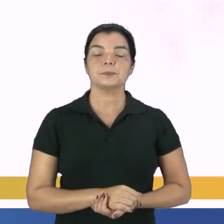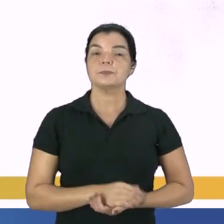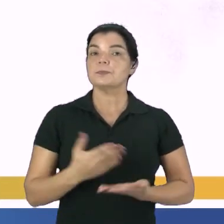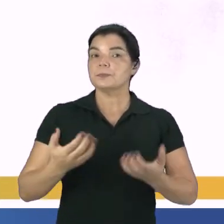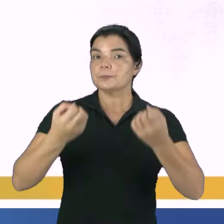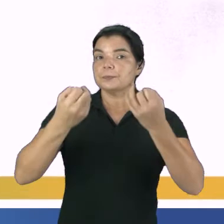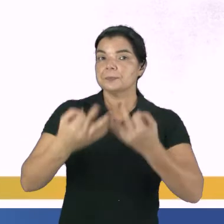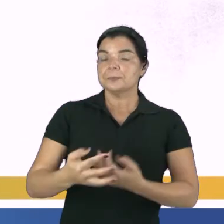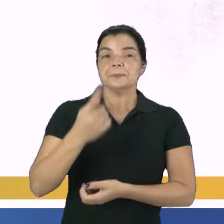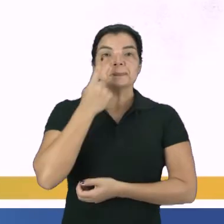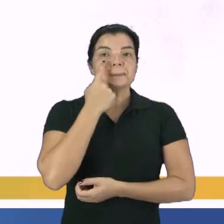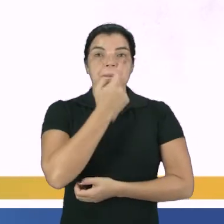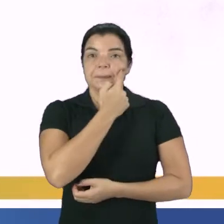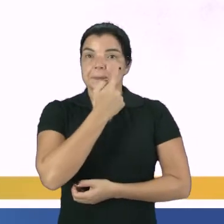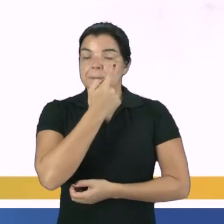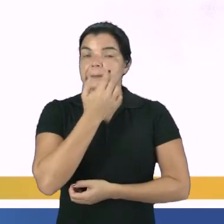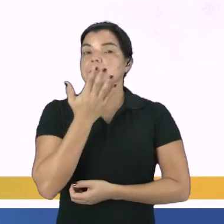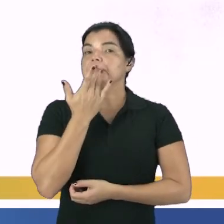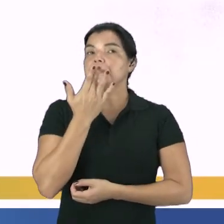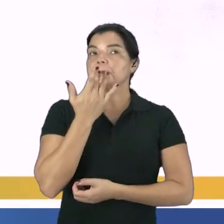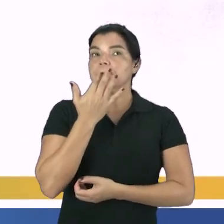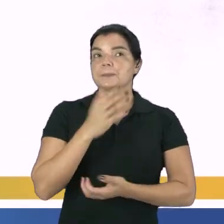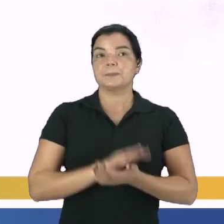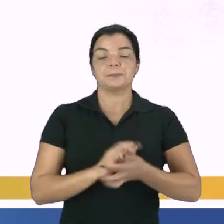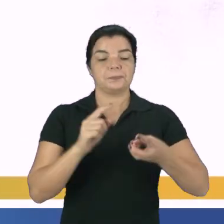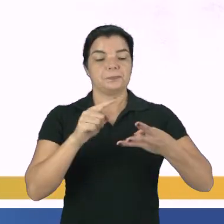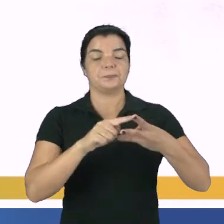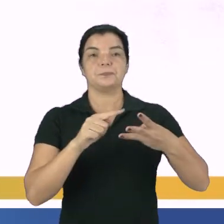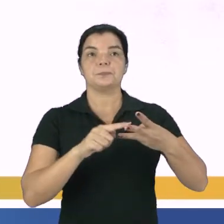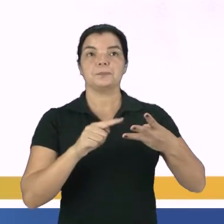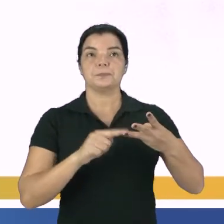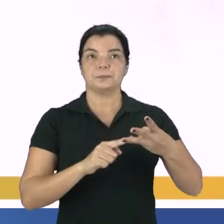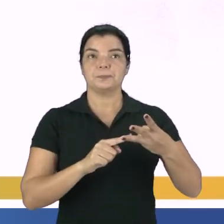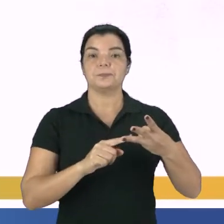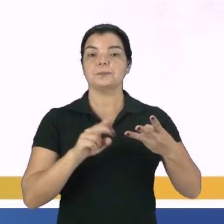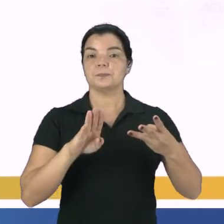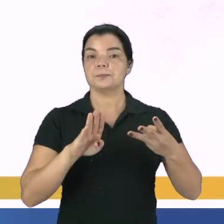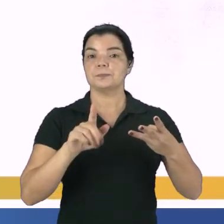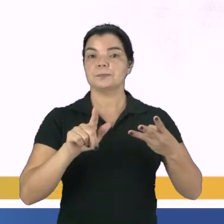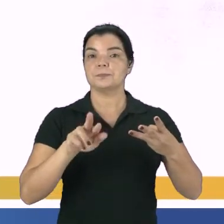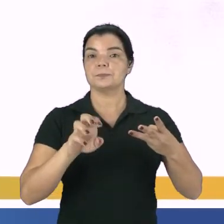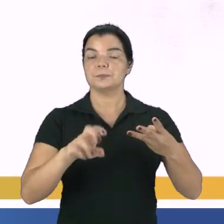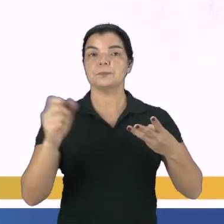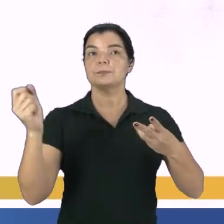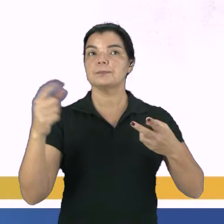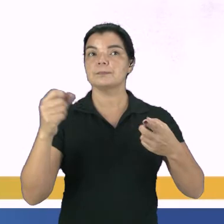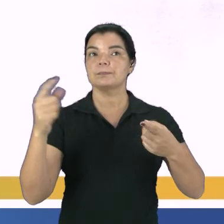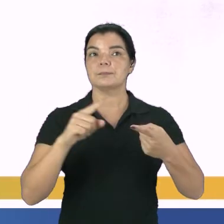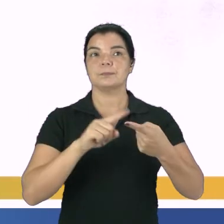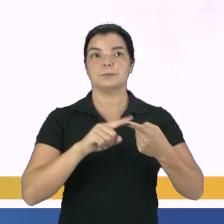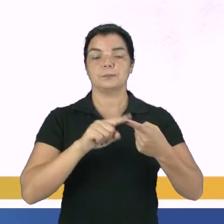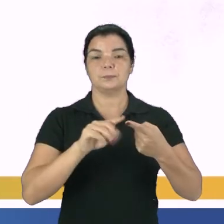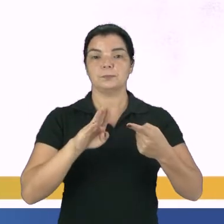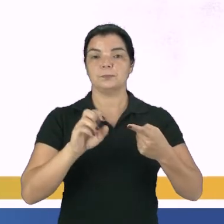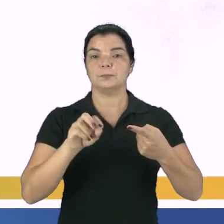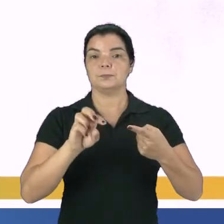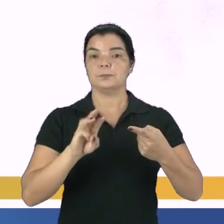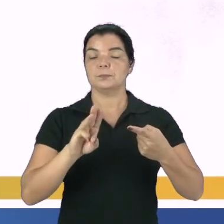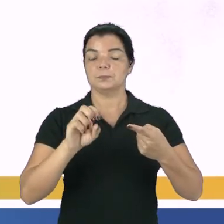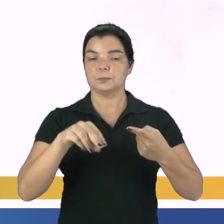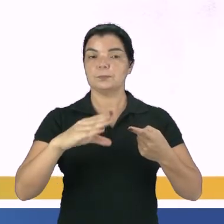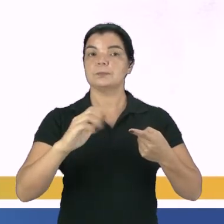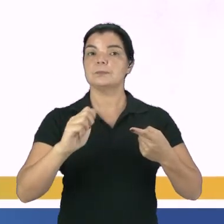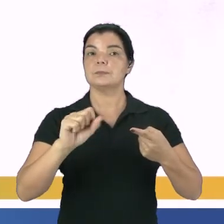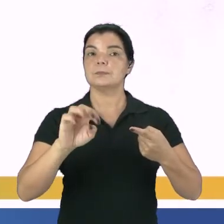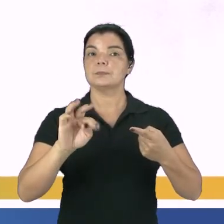Vamos falar sobre eyes, olhos. 3 cores de olhos, então. Blue, azul. Brown,